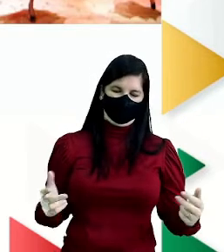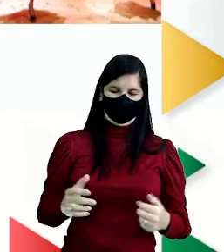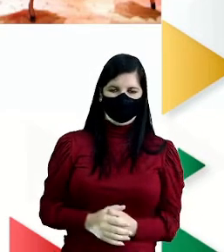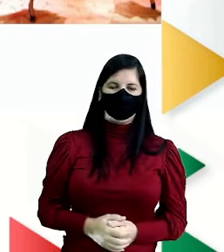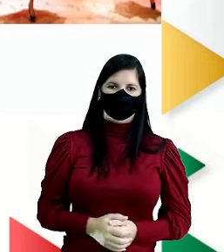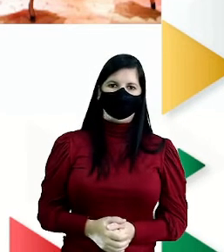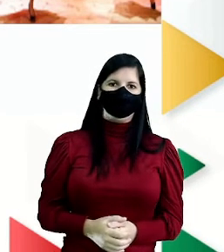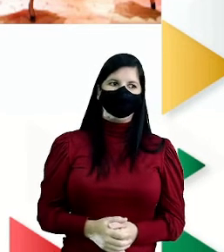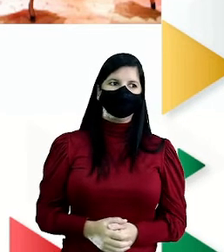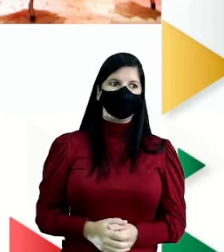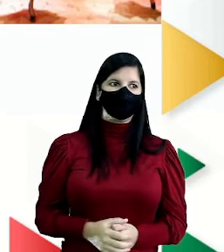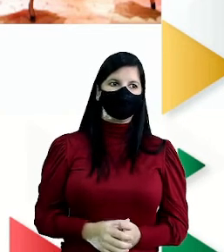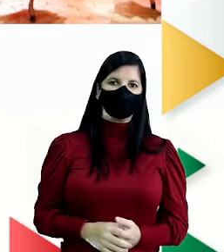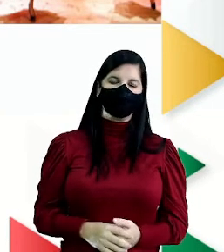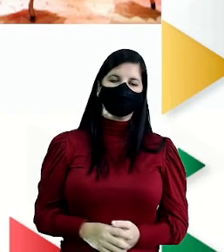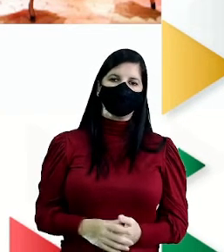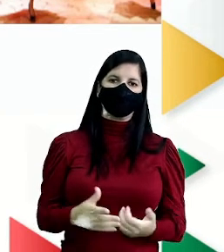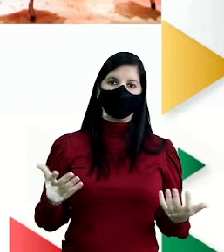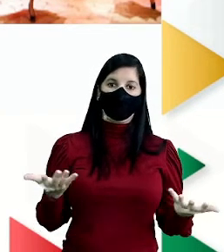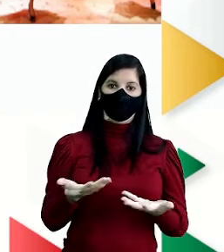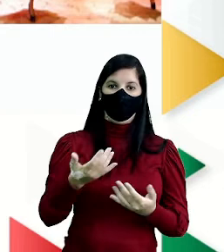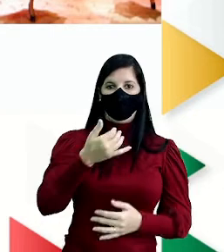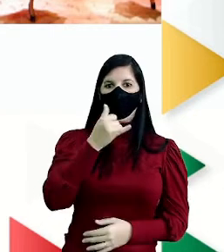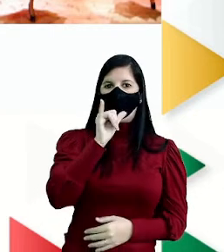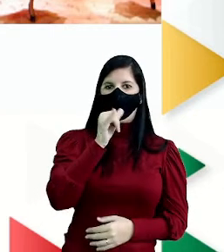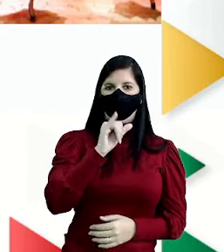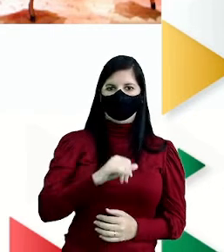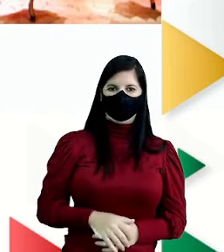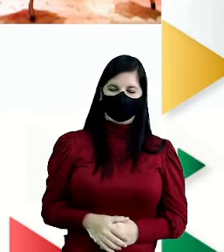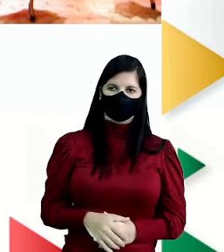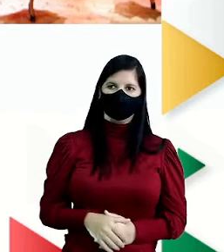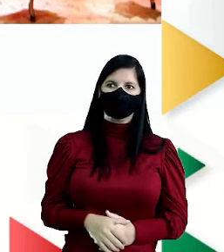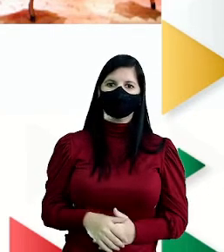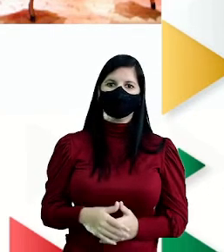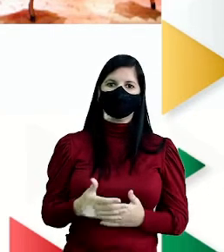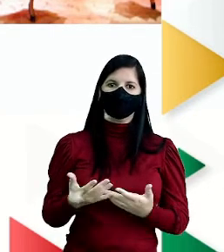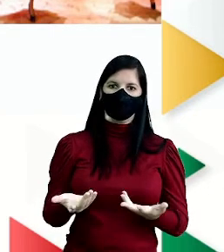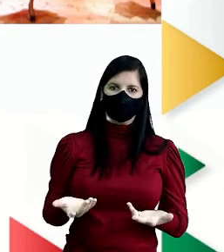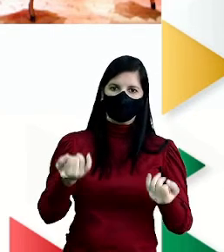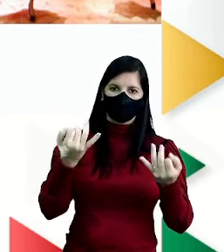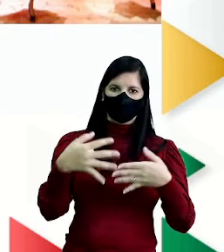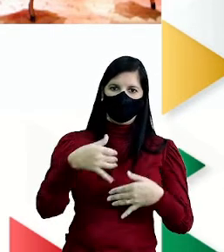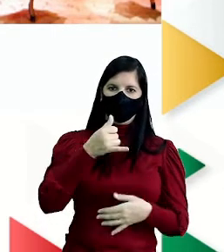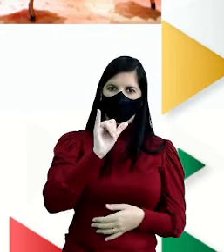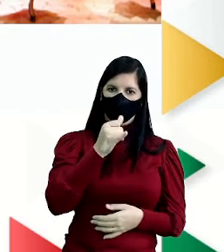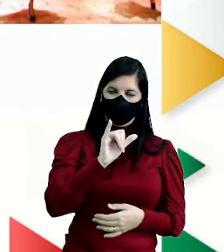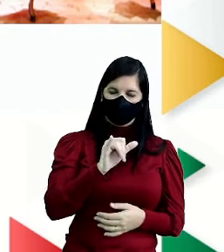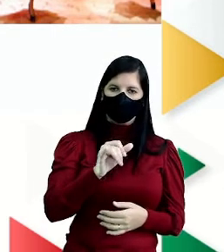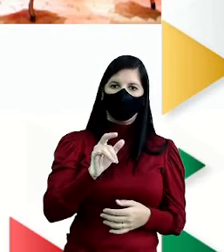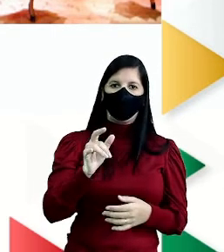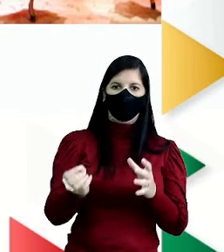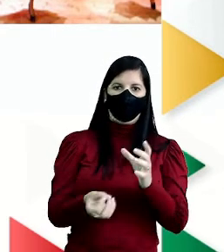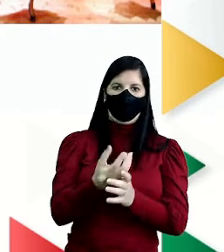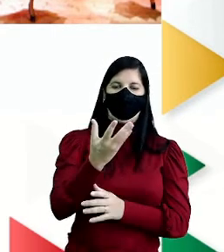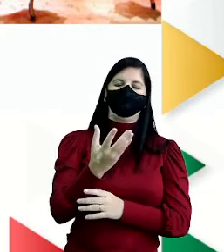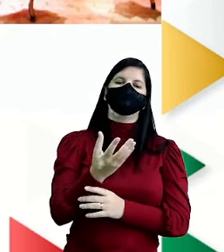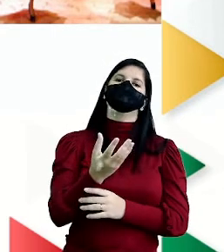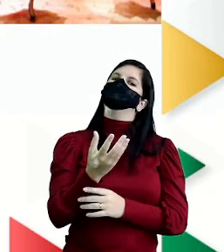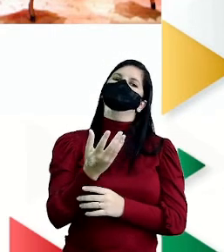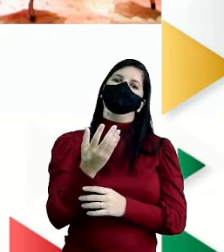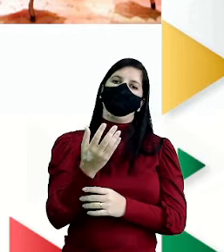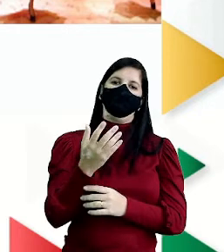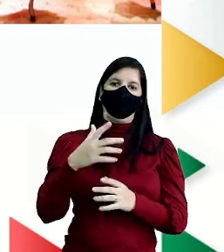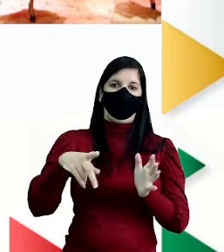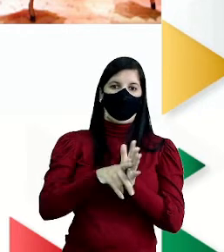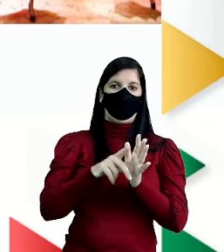dança. Agora, na Itália, a gente vai falar um pouquinho da dança da Itália, né? Dança originada na